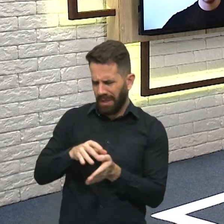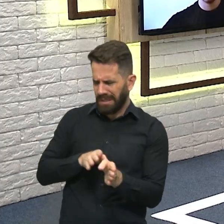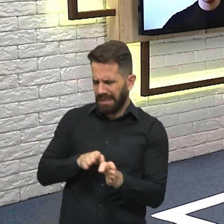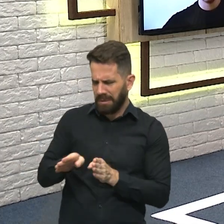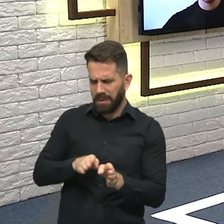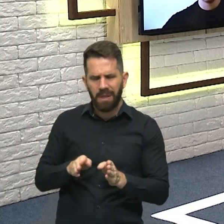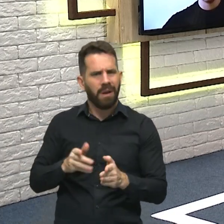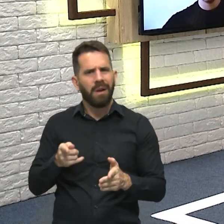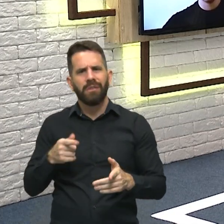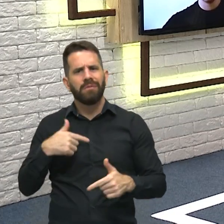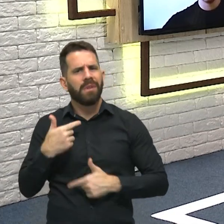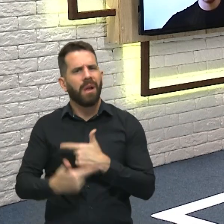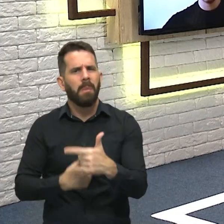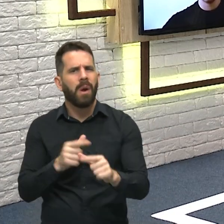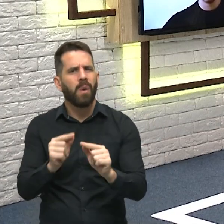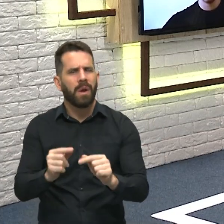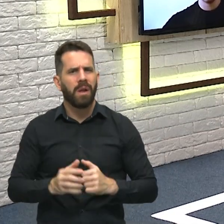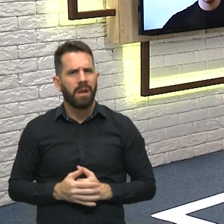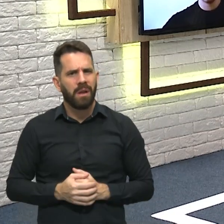universidade.